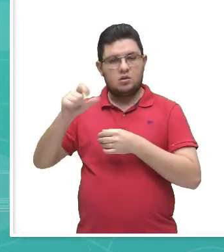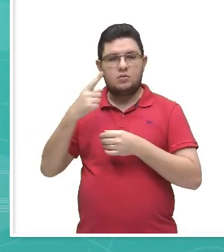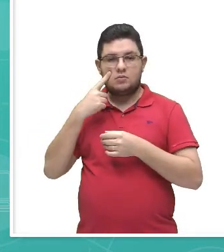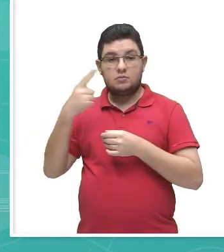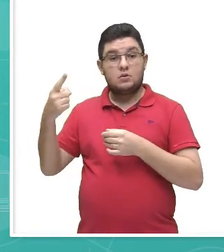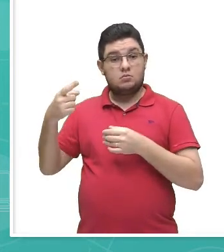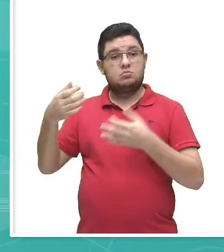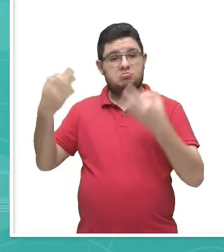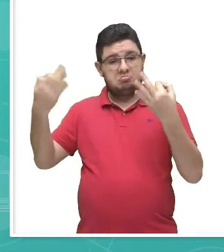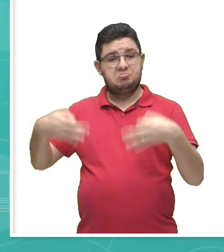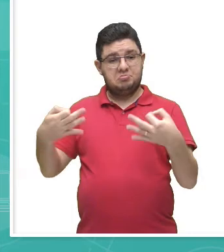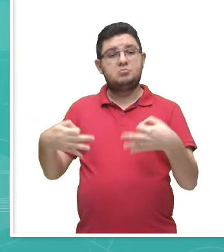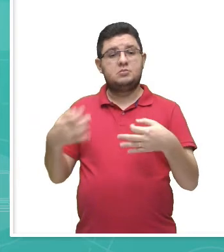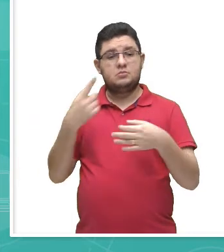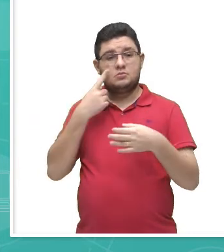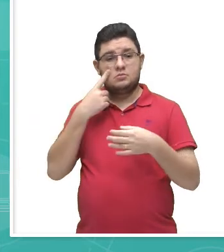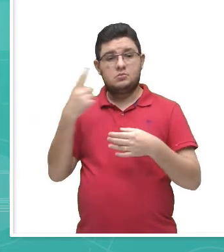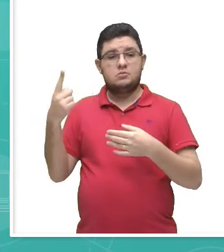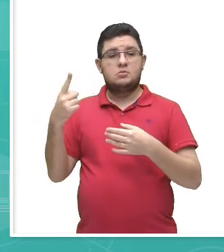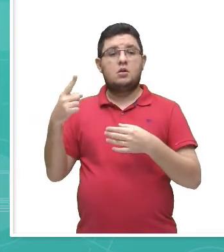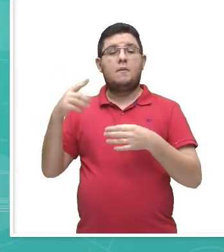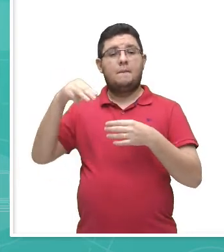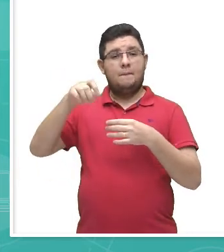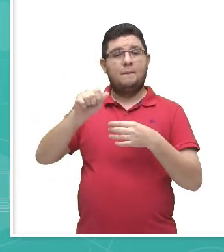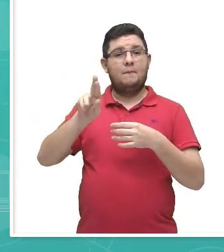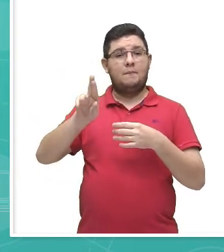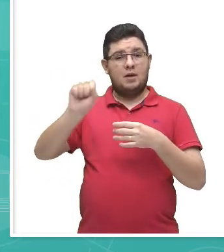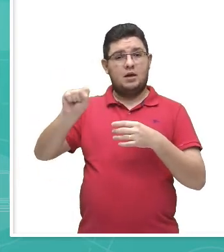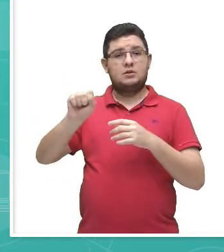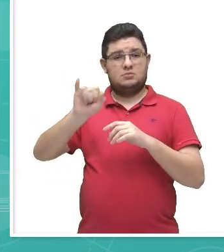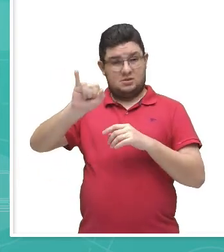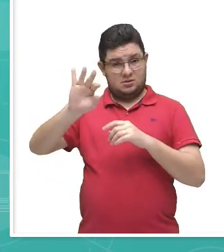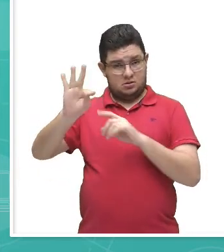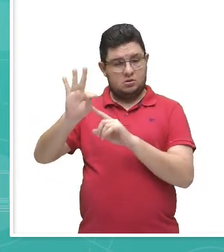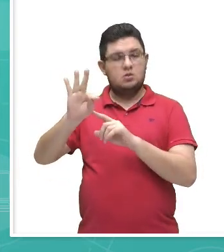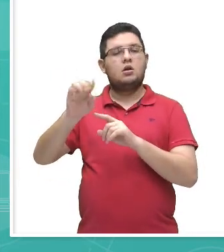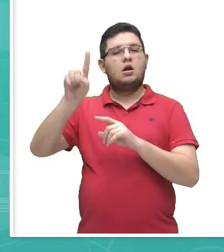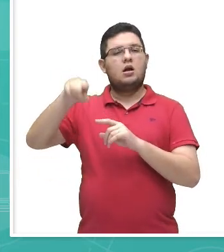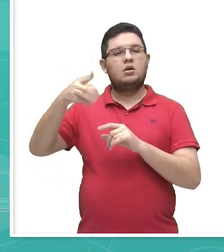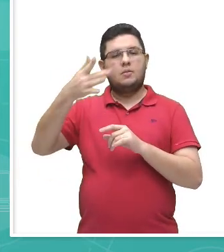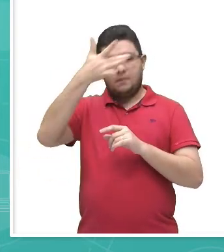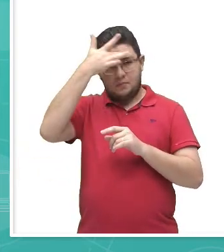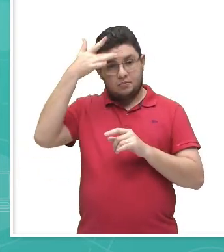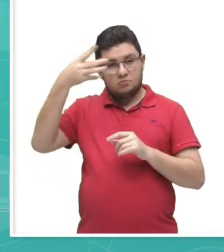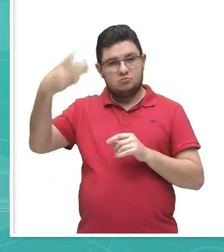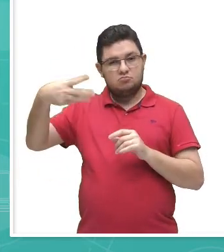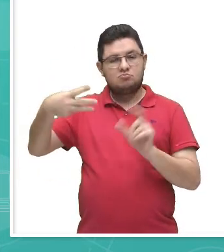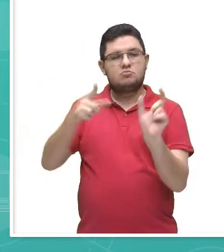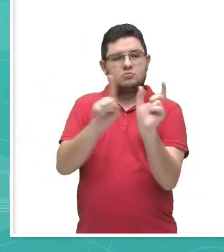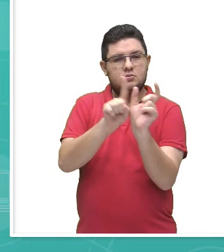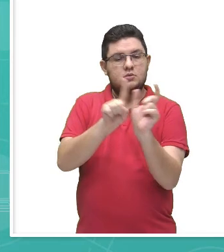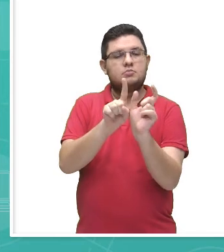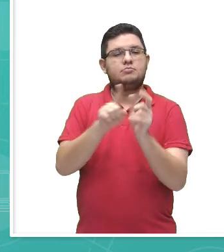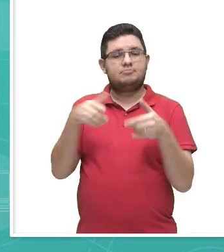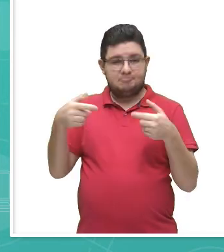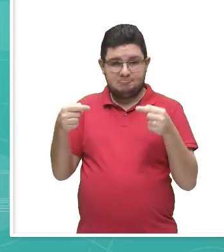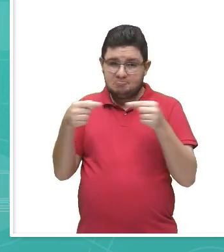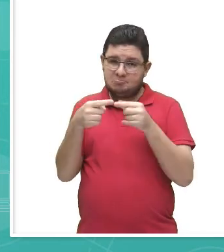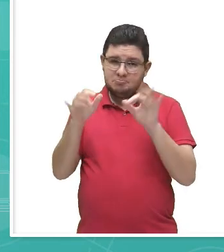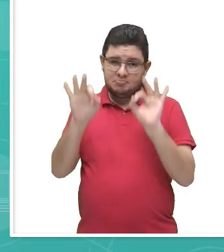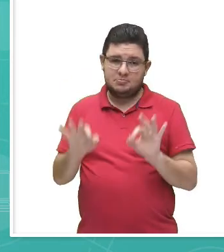com Mars, que é a terceira pessoa do singular, ele substitui o Y por IS, tá correto. Letra B, Mars também,